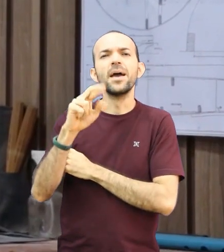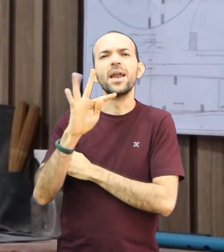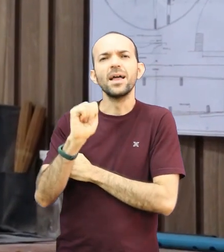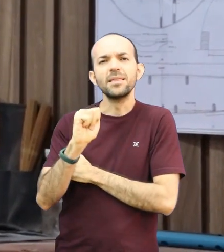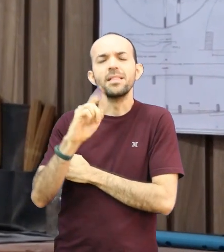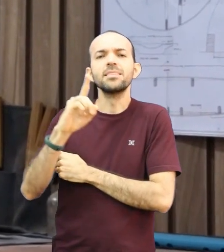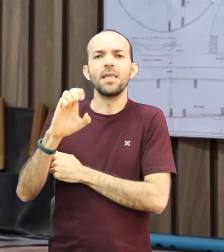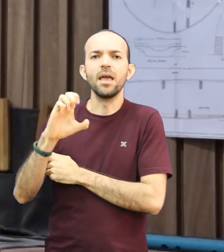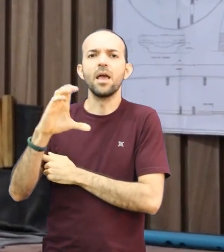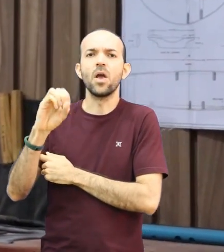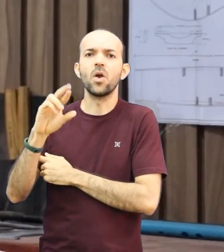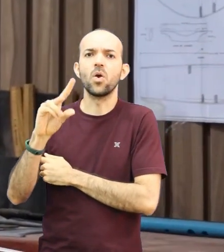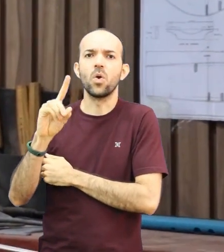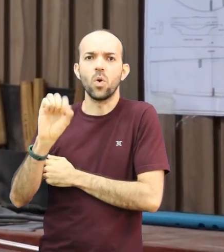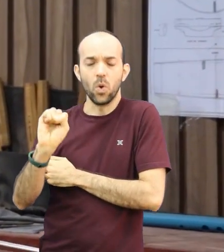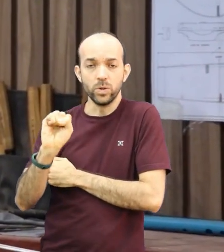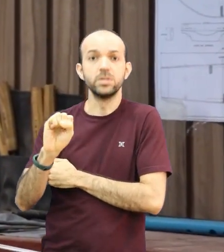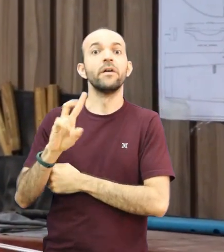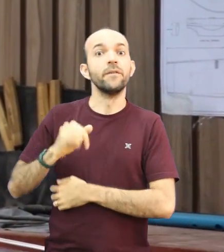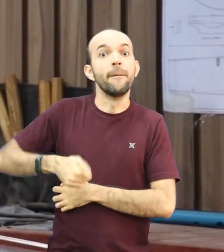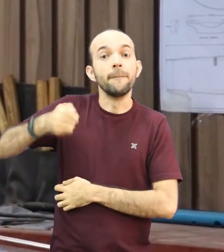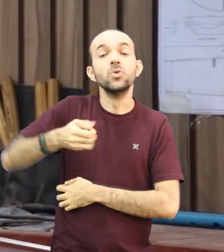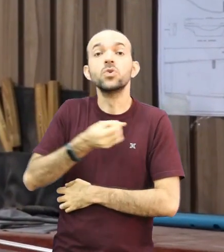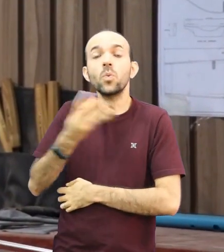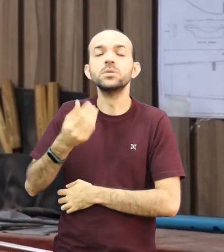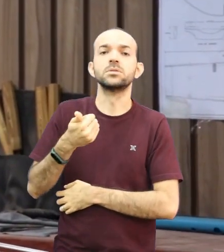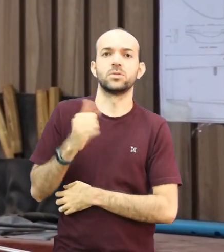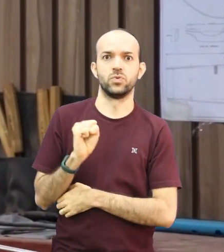18 bolsas para estudantes da universidade